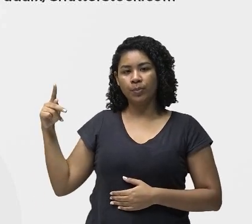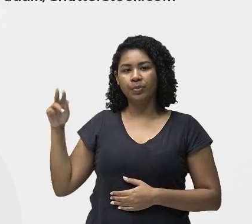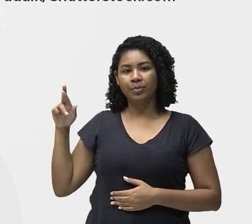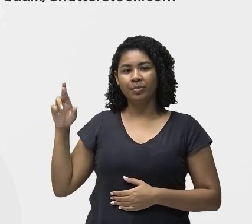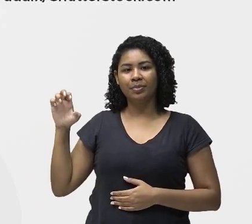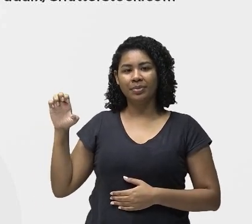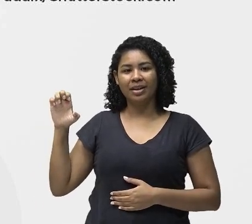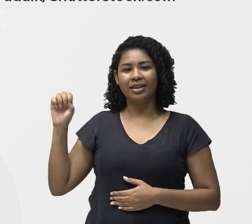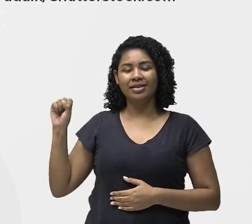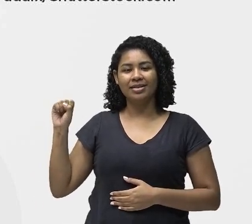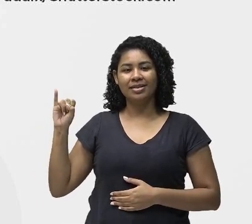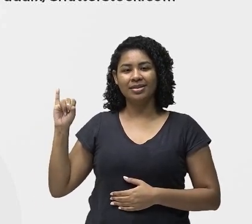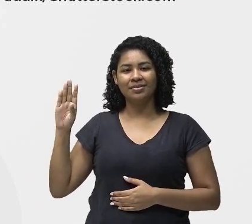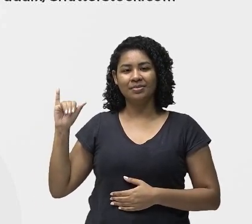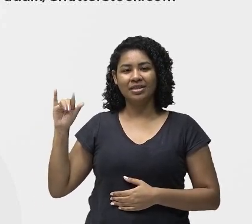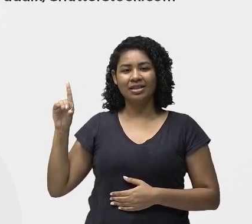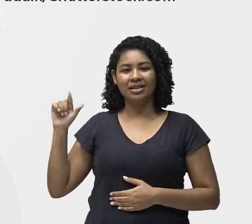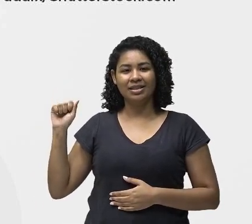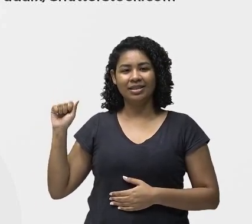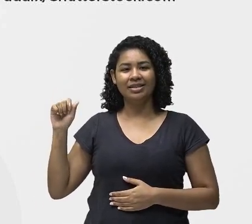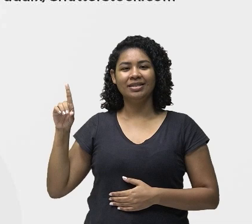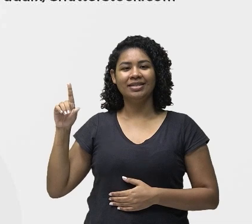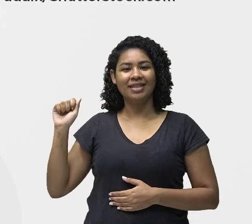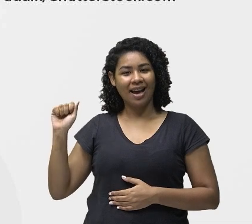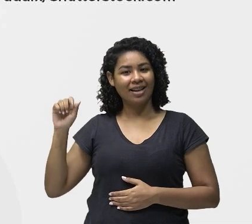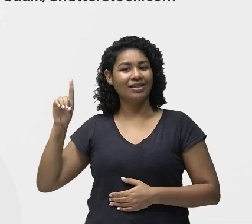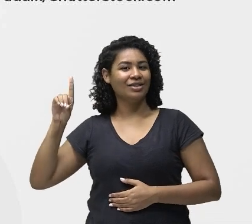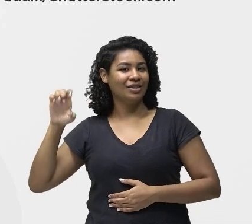ser comprimido, ele recebe o nome de